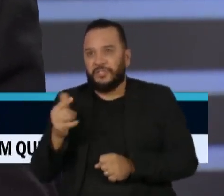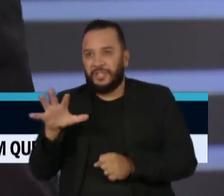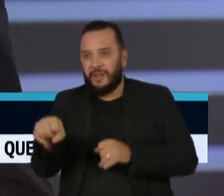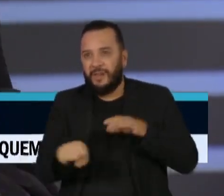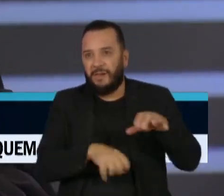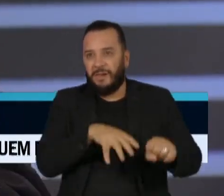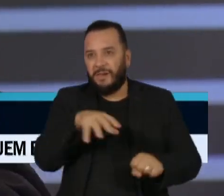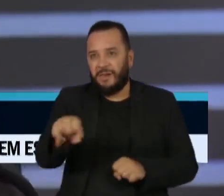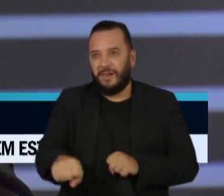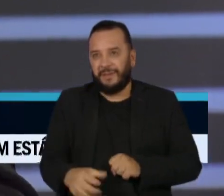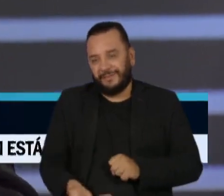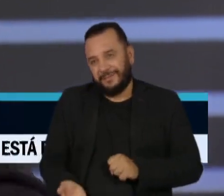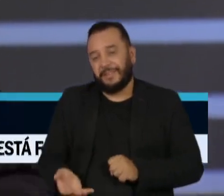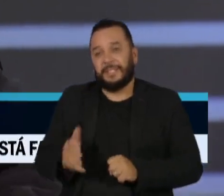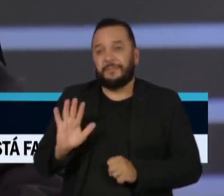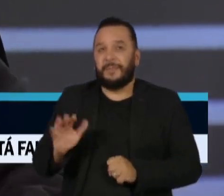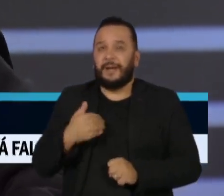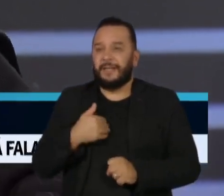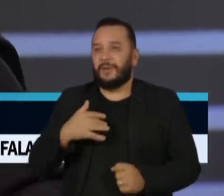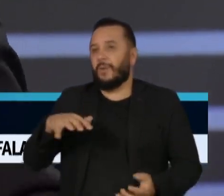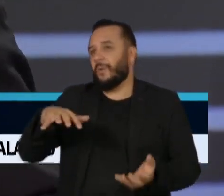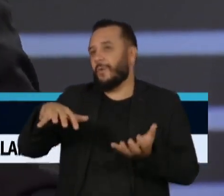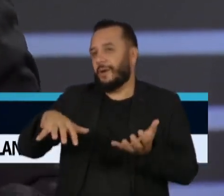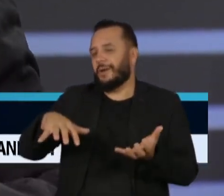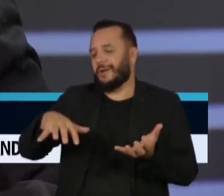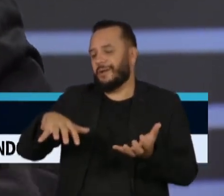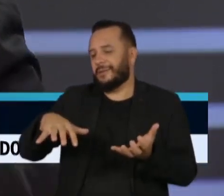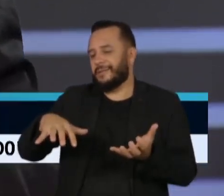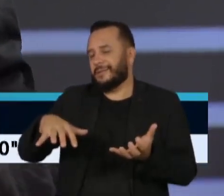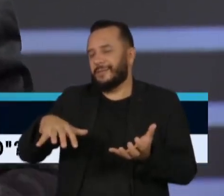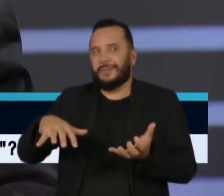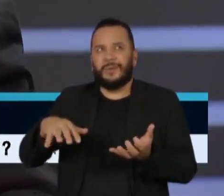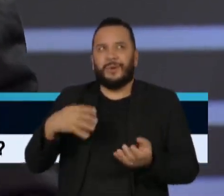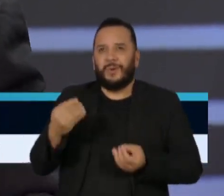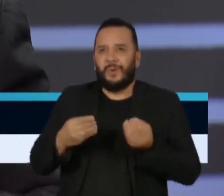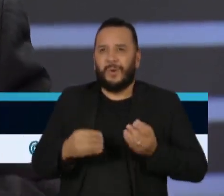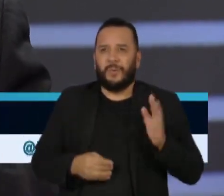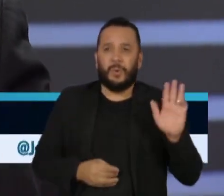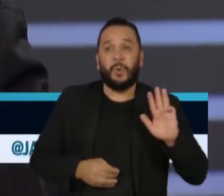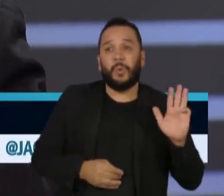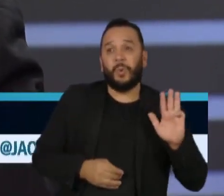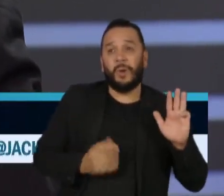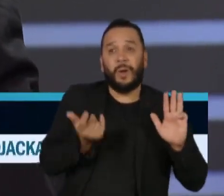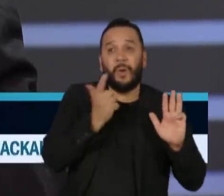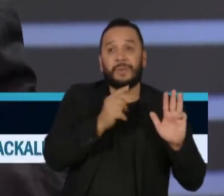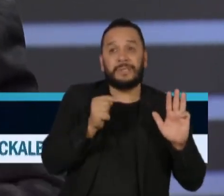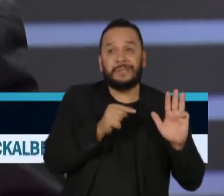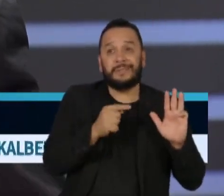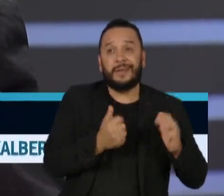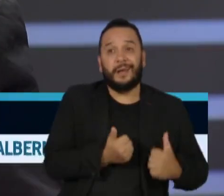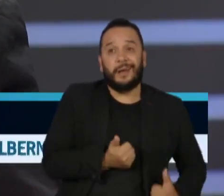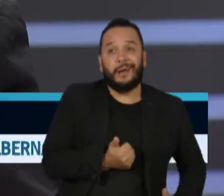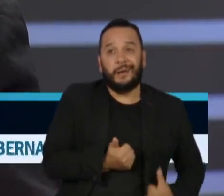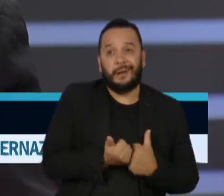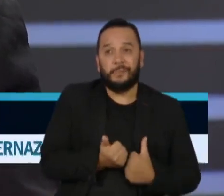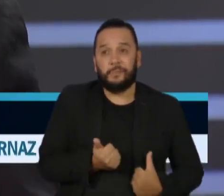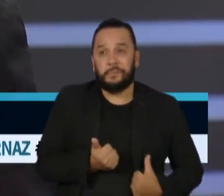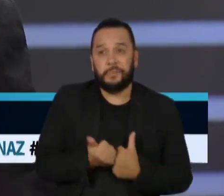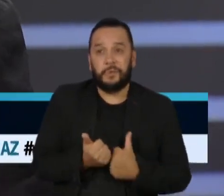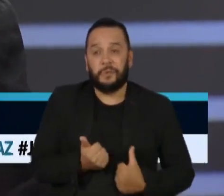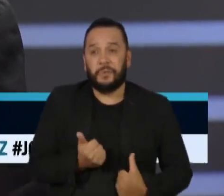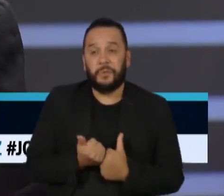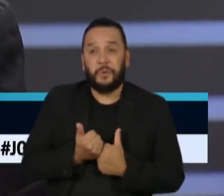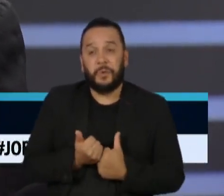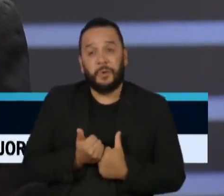ainda não tem clareza como Lula vai conseguir fazer esse apoio Como que como que se apoio vai ser